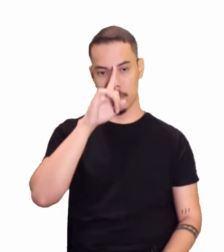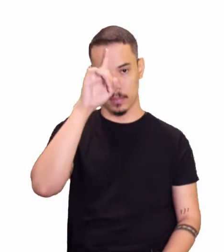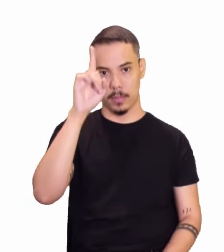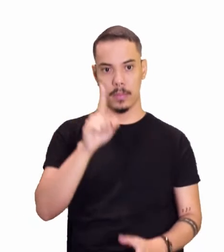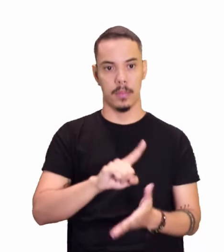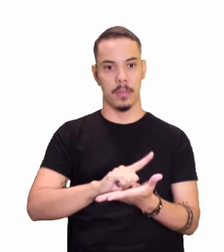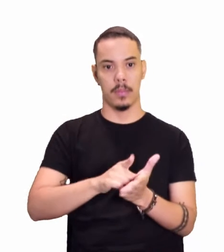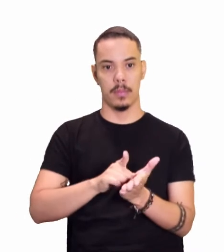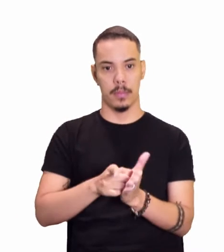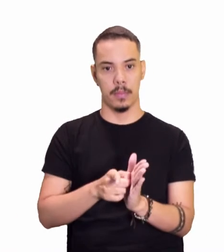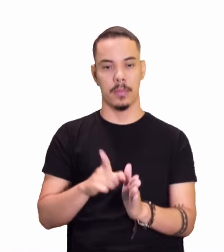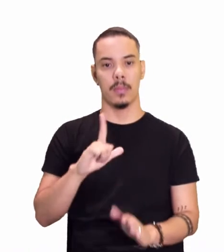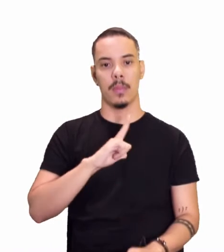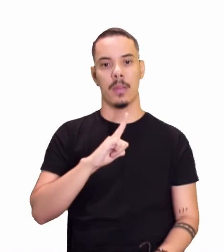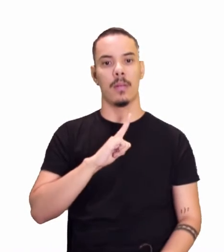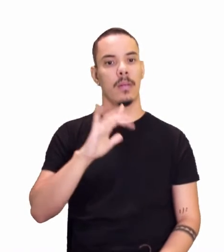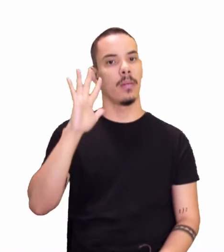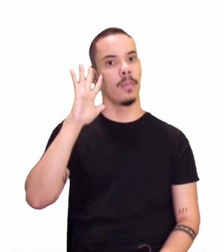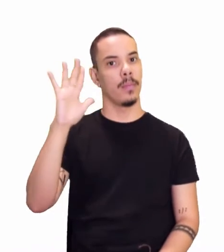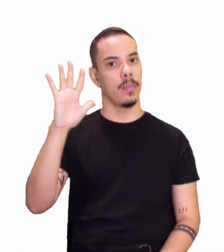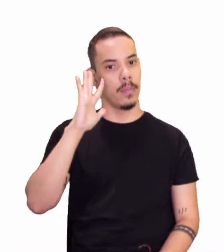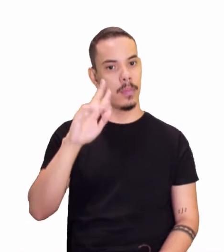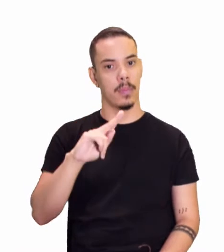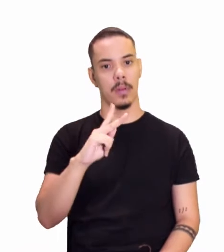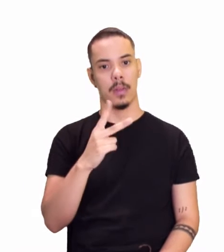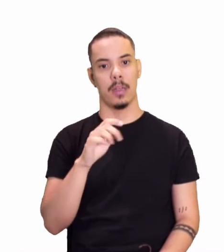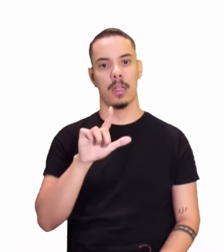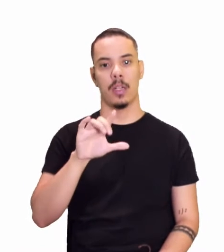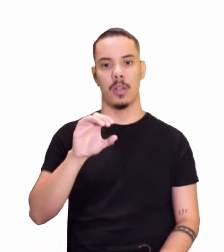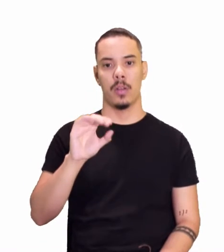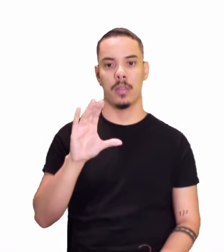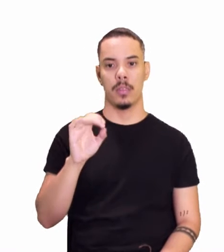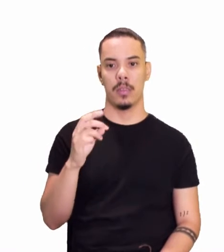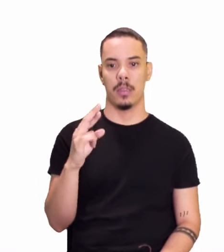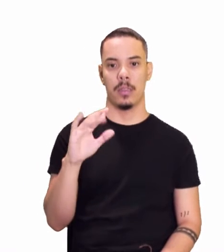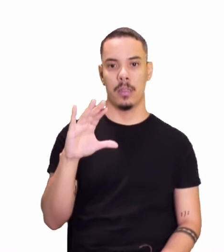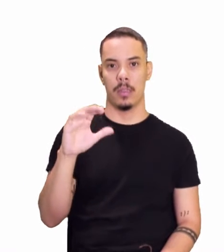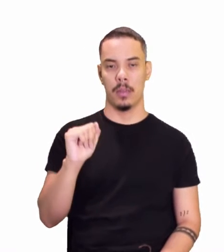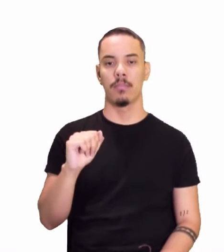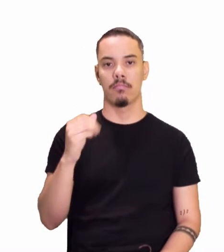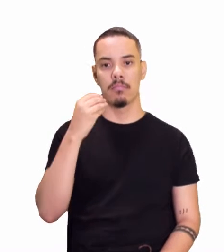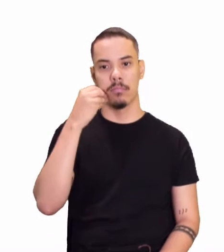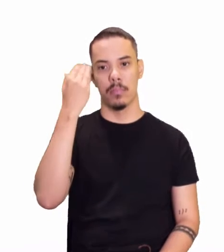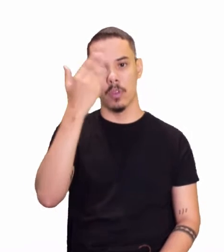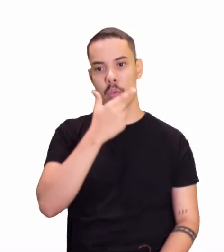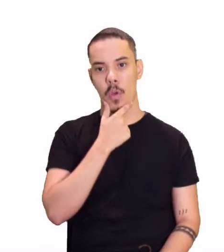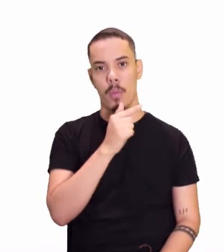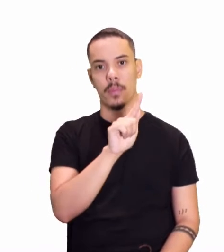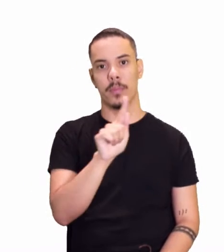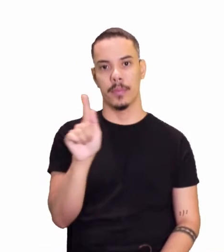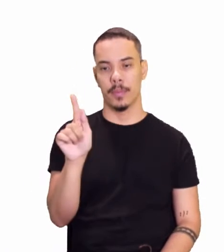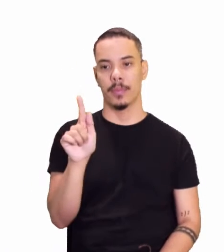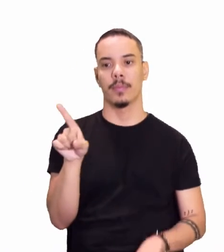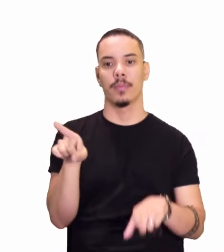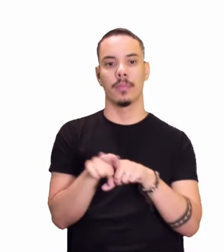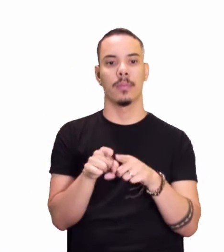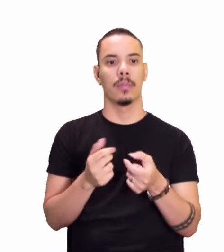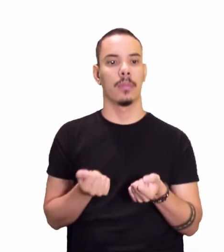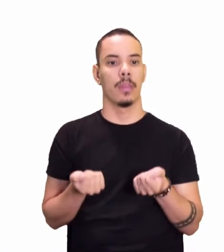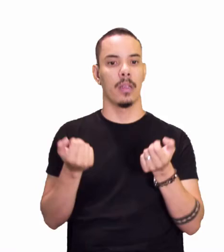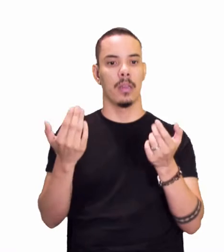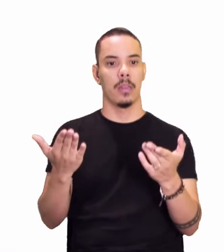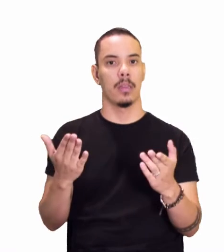bússola. Vamos ter a teoria heliocêntrica, certo? Provada por Galileu, e o que deu aí